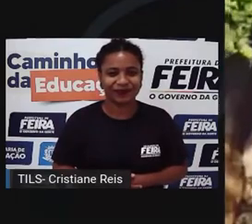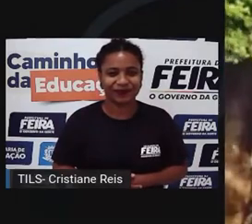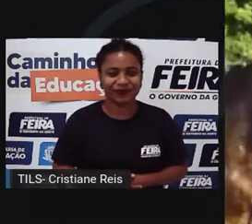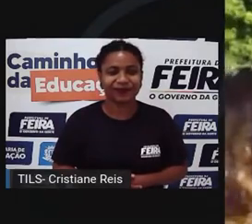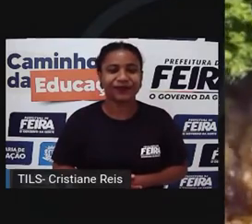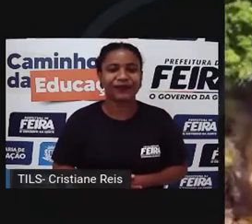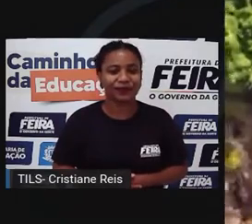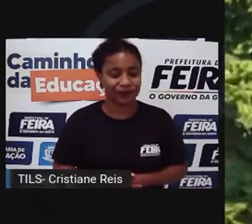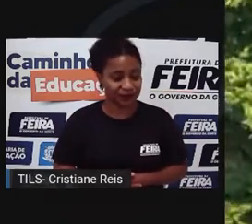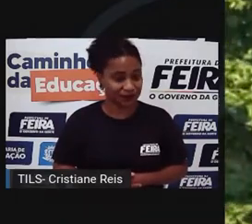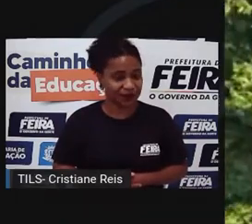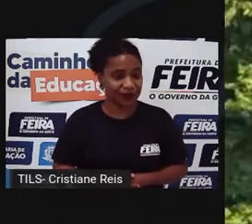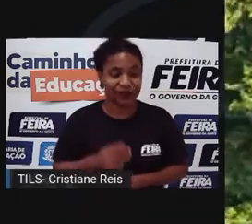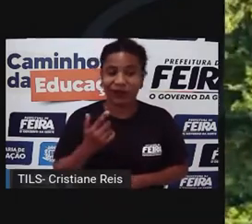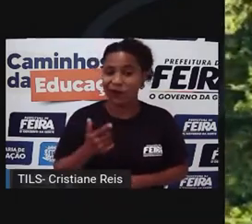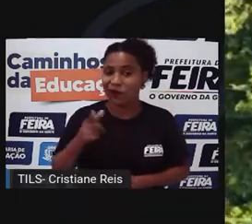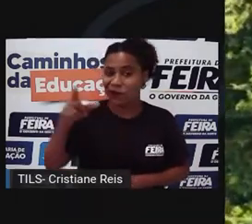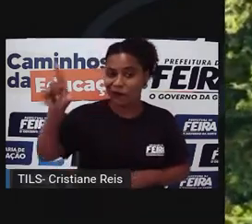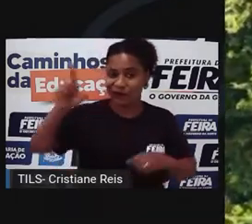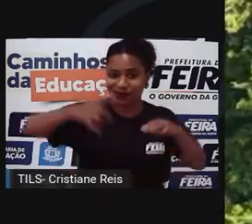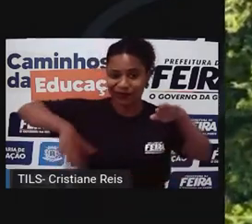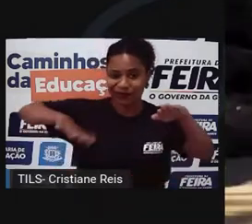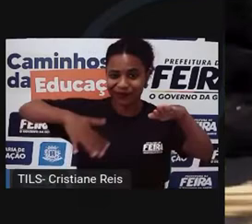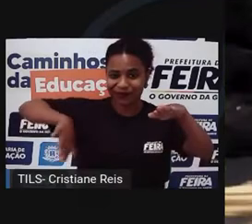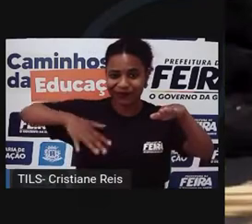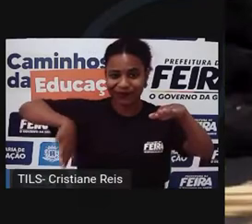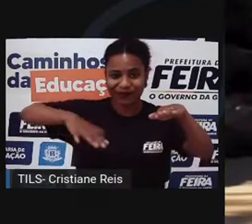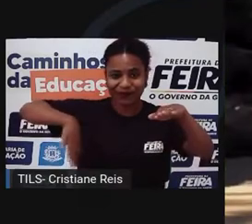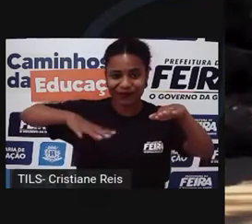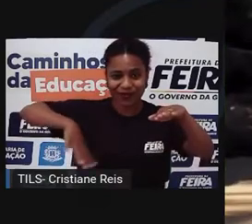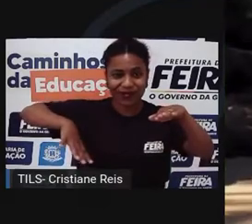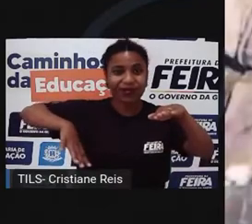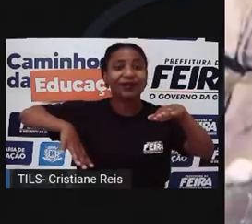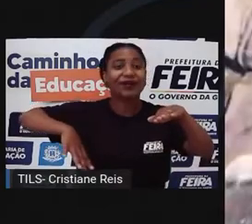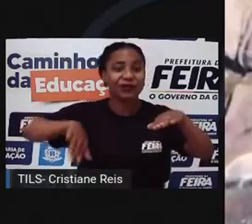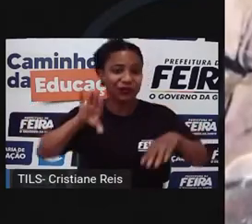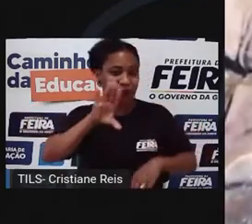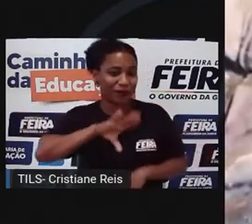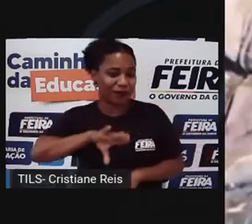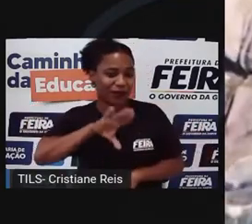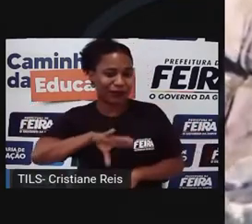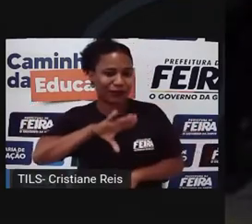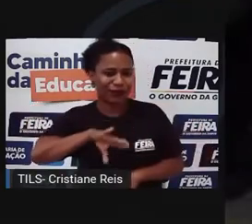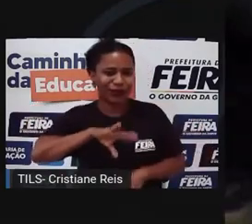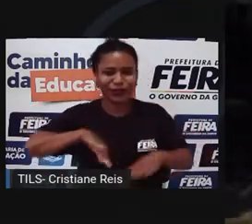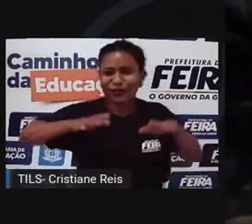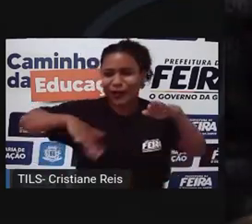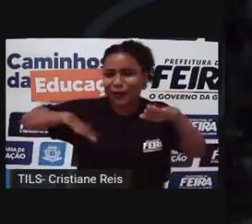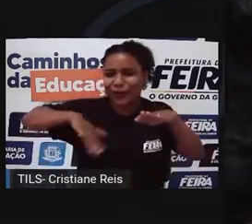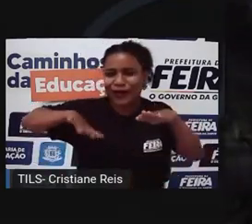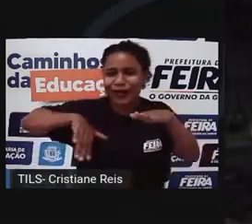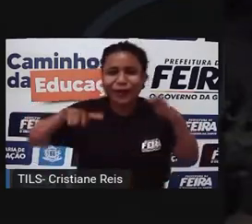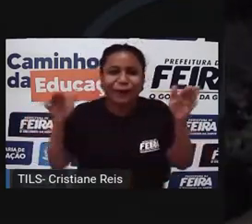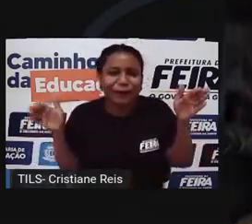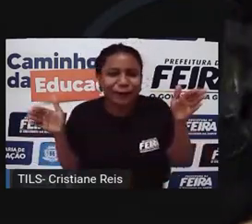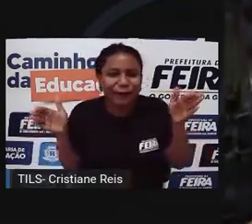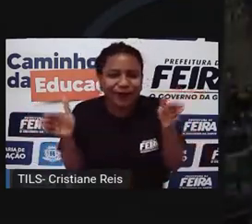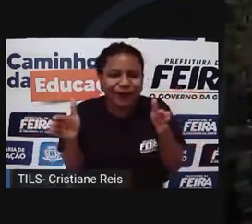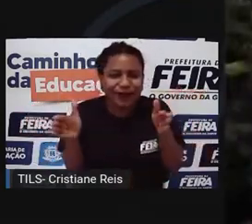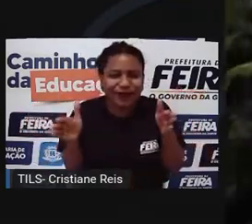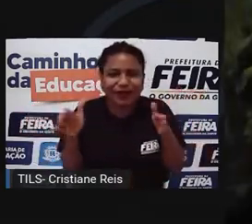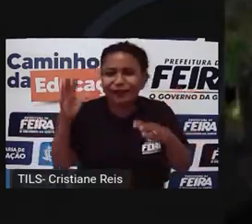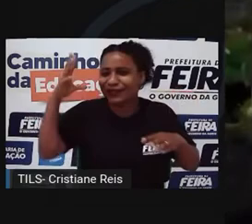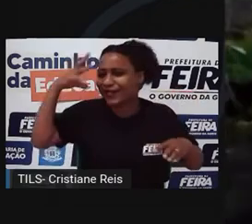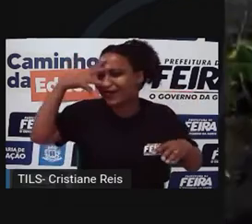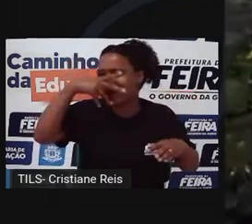Outra praia especial em Ubatuba é a Praia do Português. Uma praia pequenininha, mas que tem esse